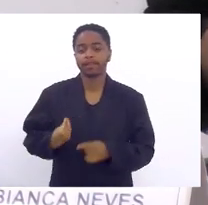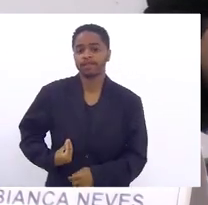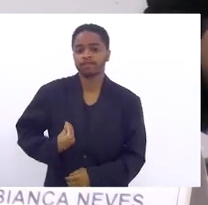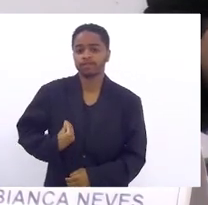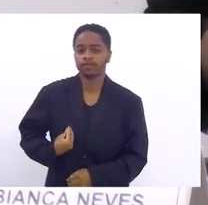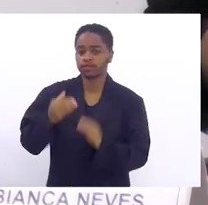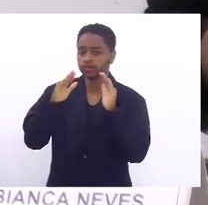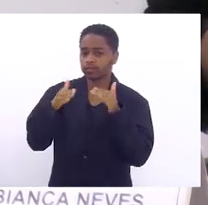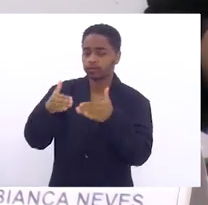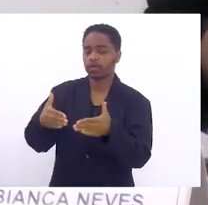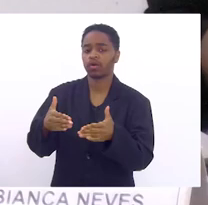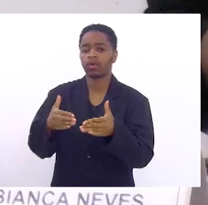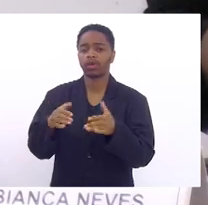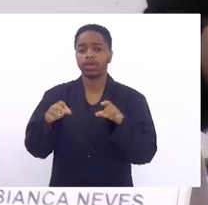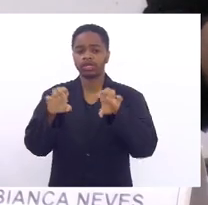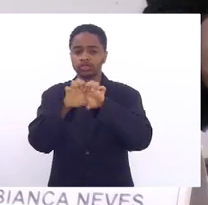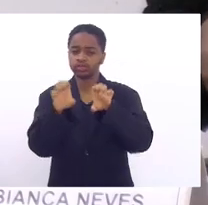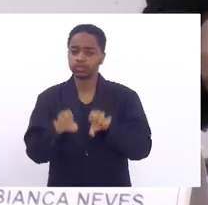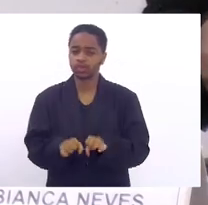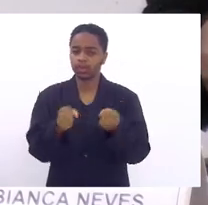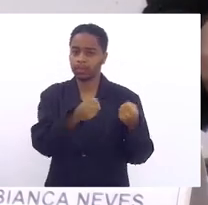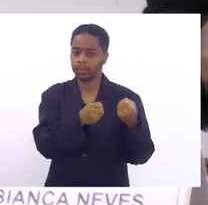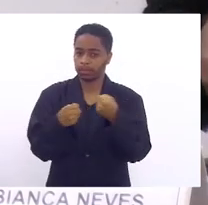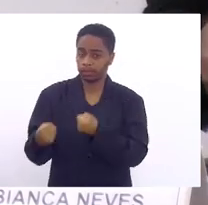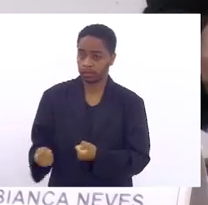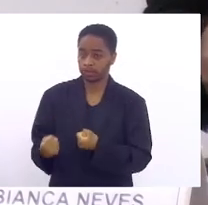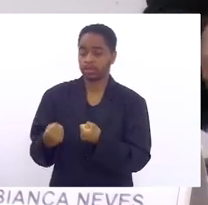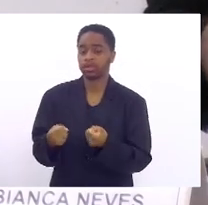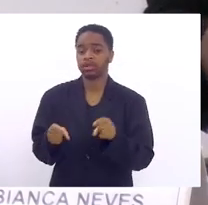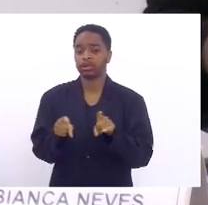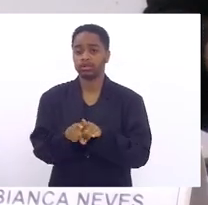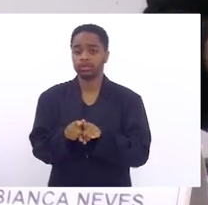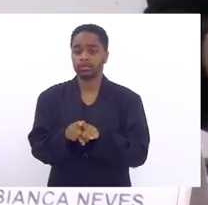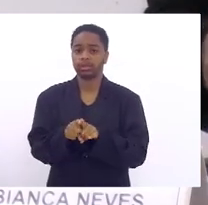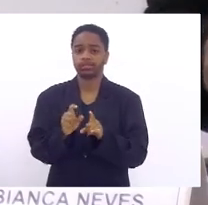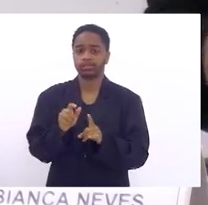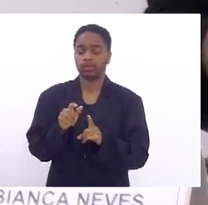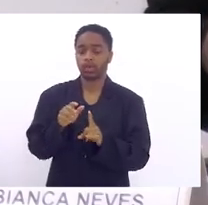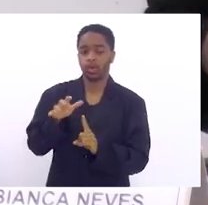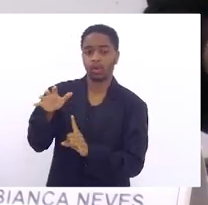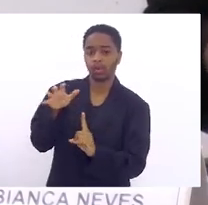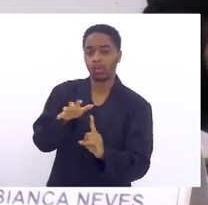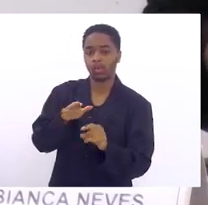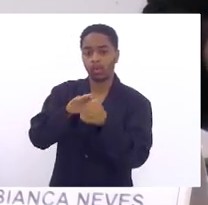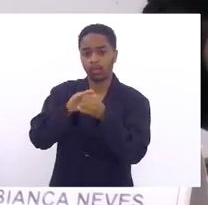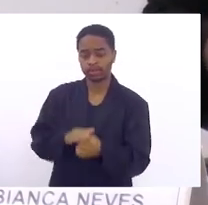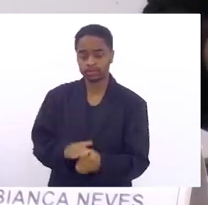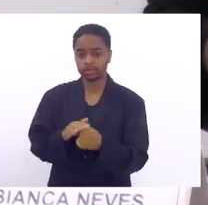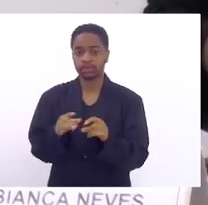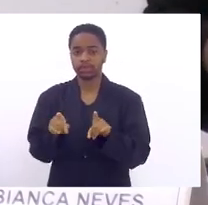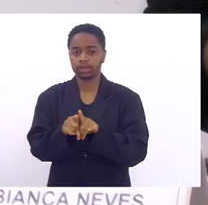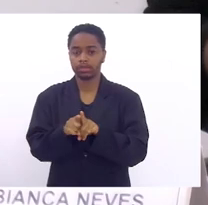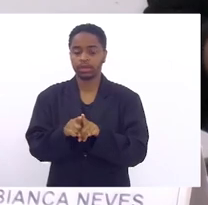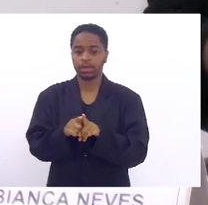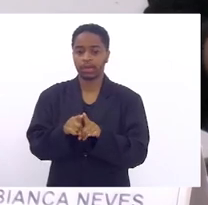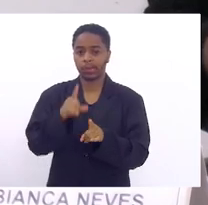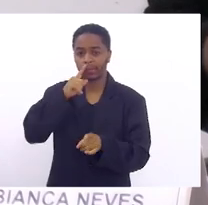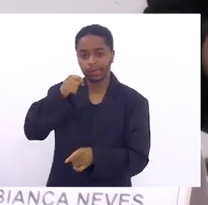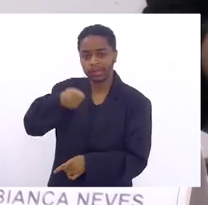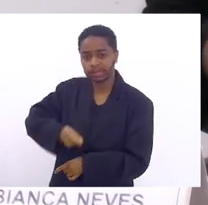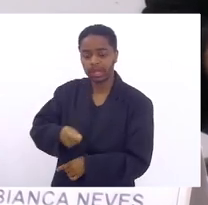macroestruturas de poder e pod derivação de opressão o patriarcado racismo